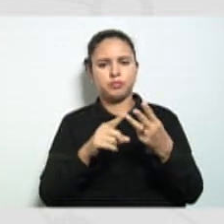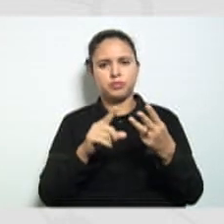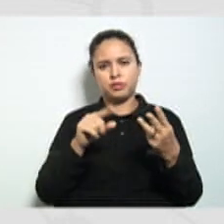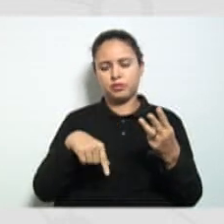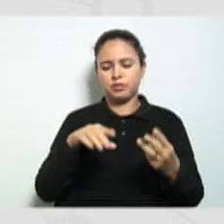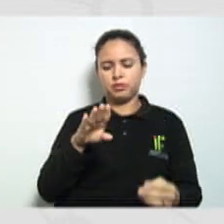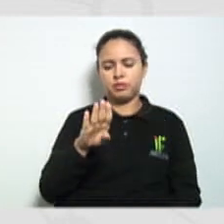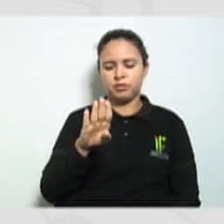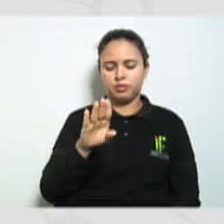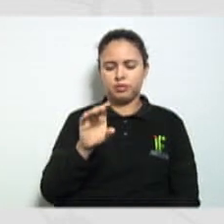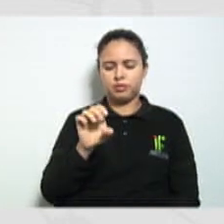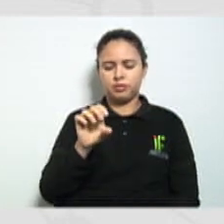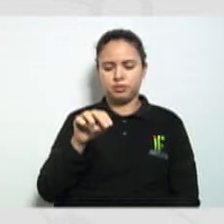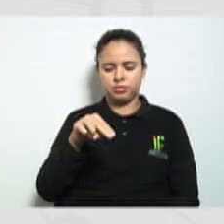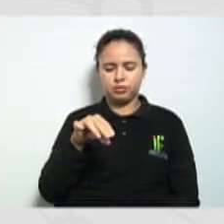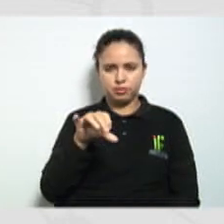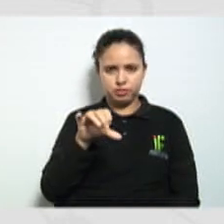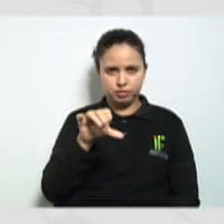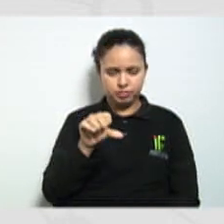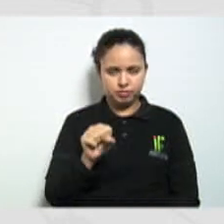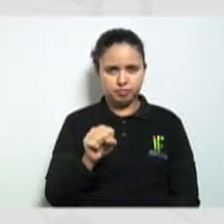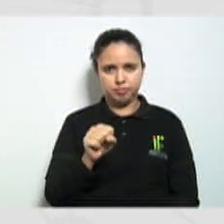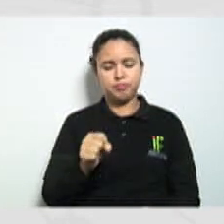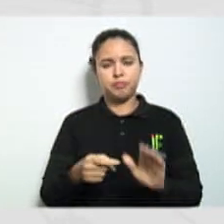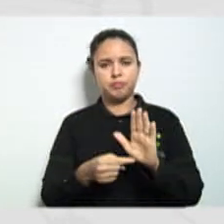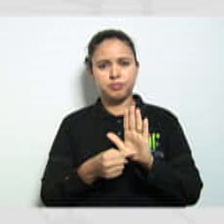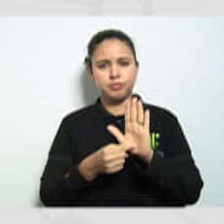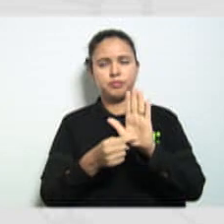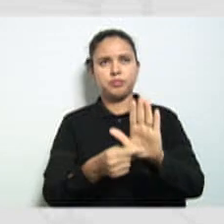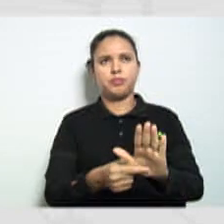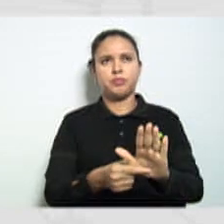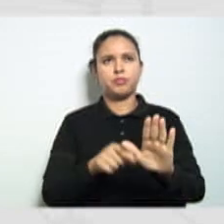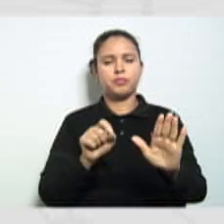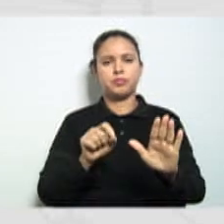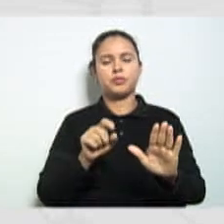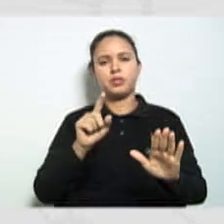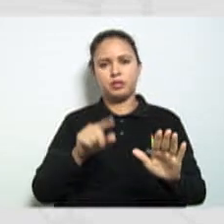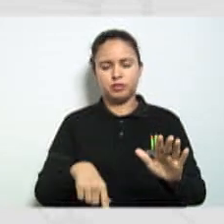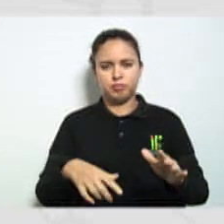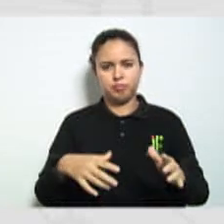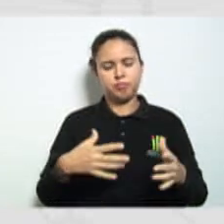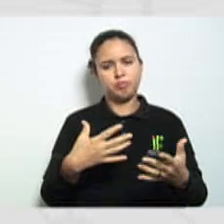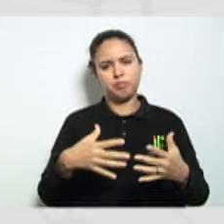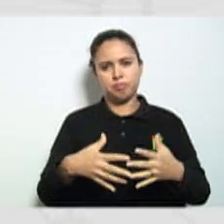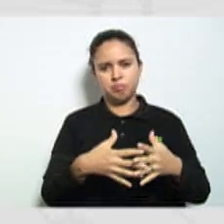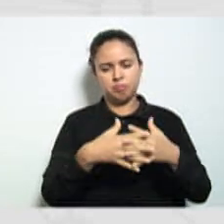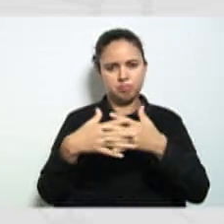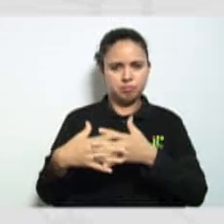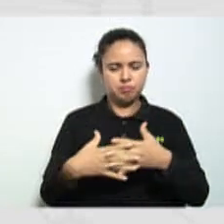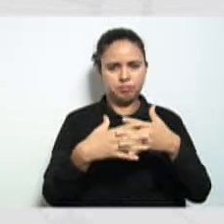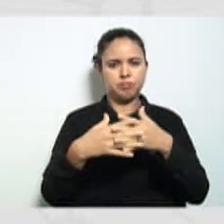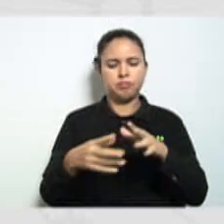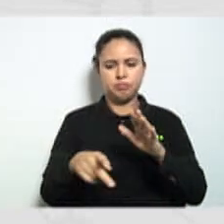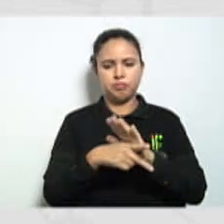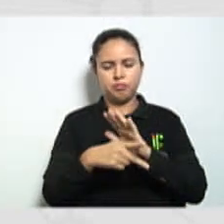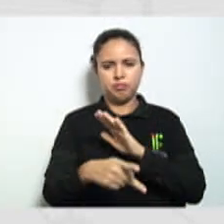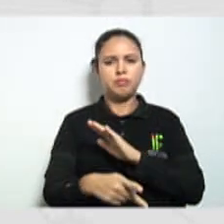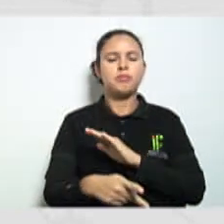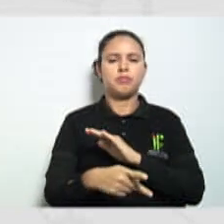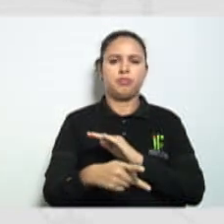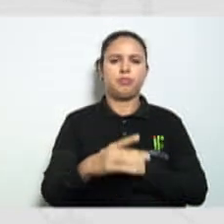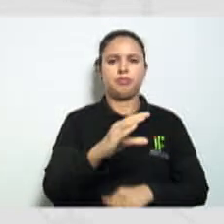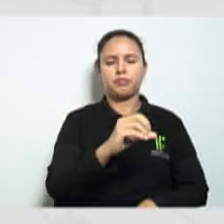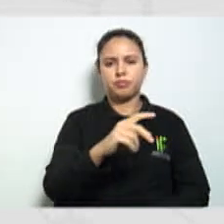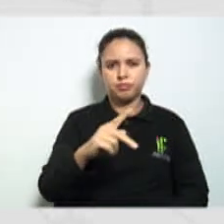da cooperativa. Aqui eu trouxe, né, um equipamento, um trator de uma cooperativa agropecuária, mas aí